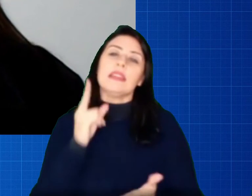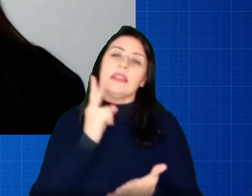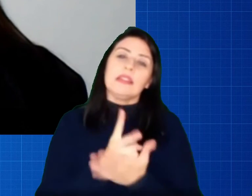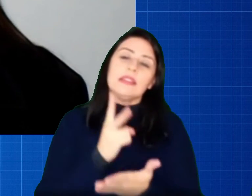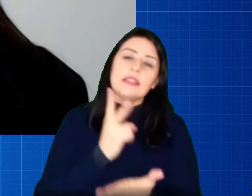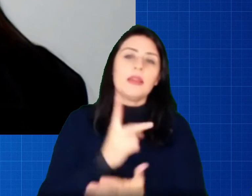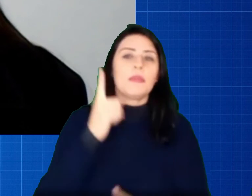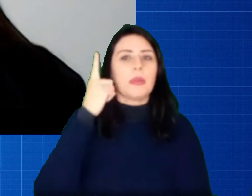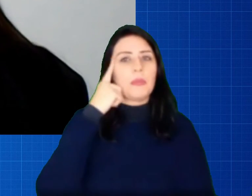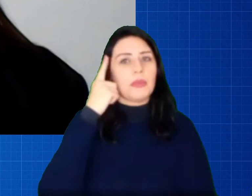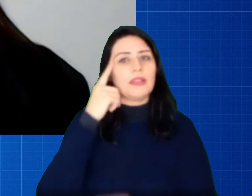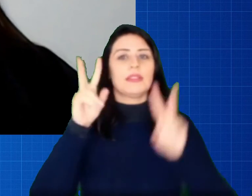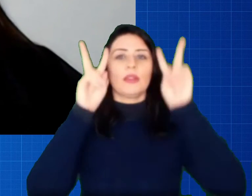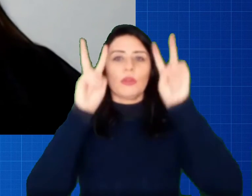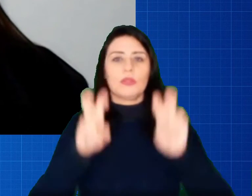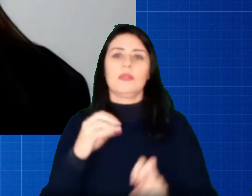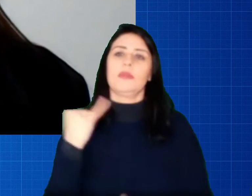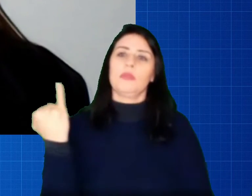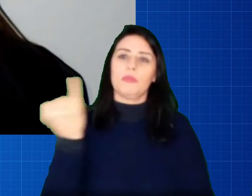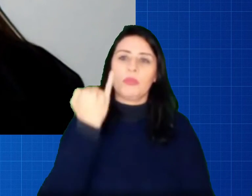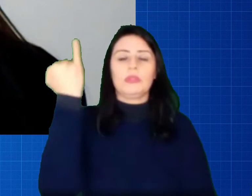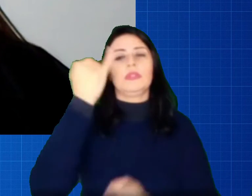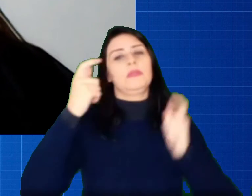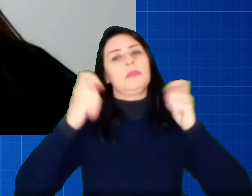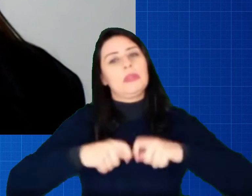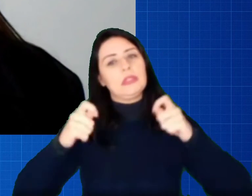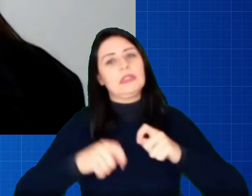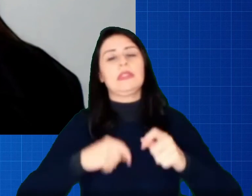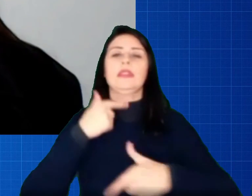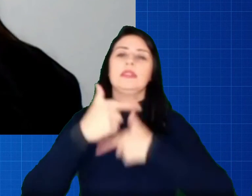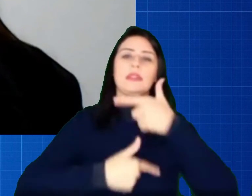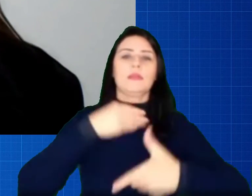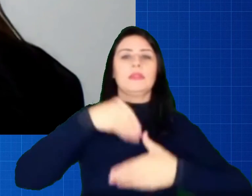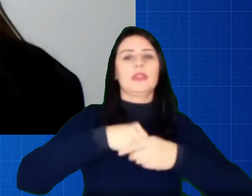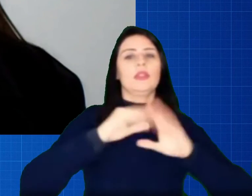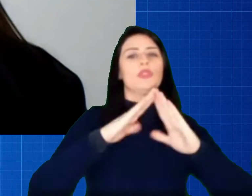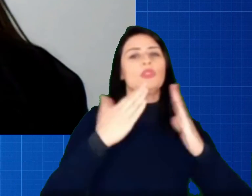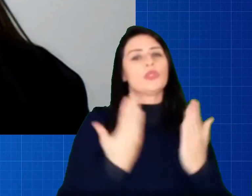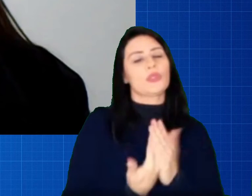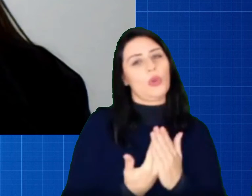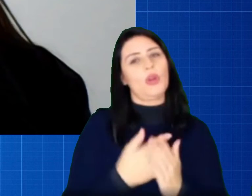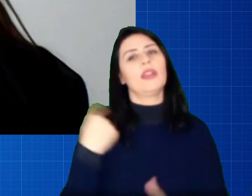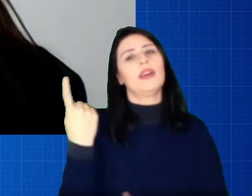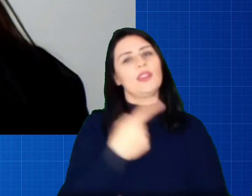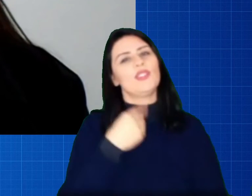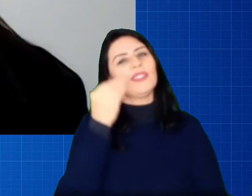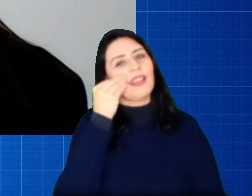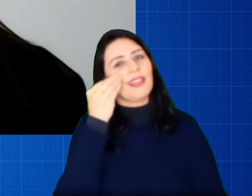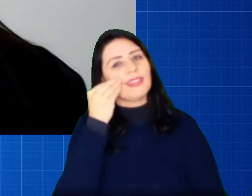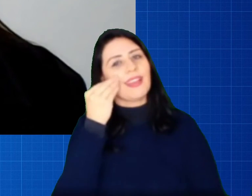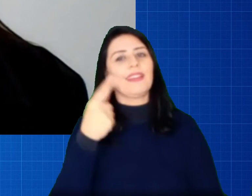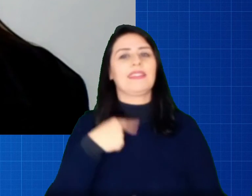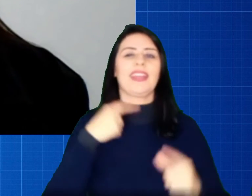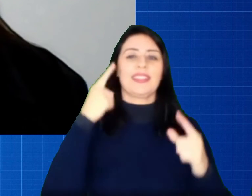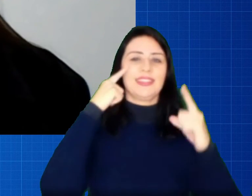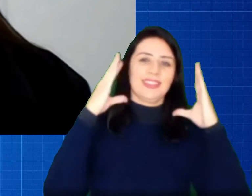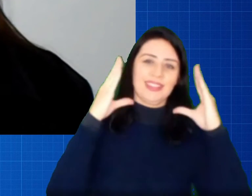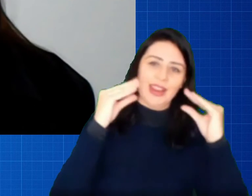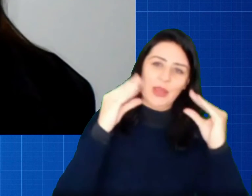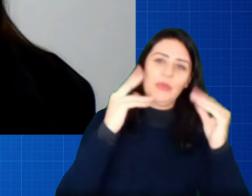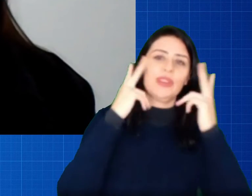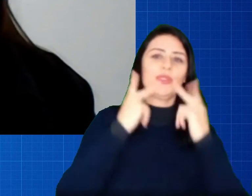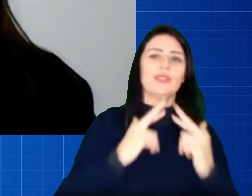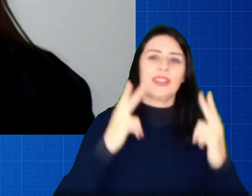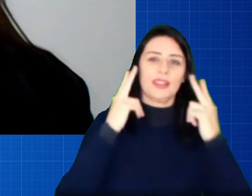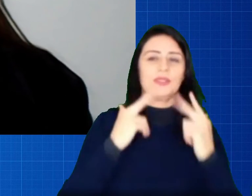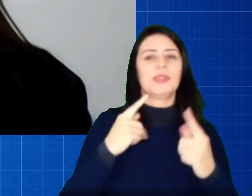difícil, é polêmico, né? Mas assim, sempre pensem que é um assunto necessário, que a gente vai trabalhar na escola, a gente vai tentar